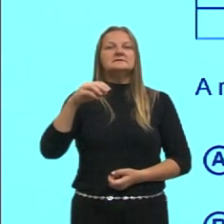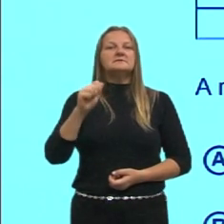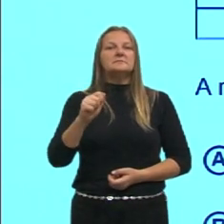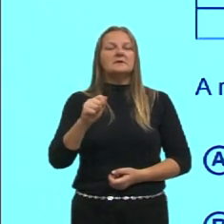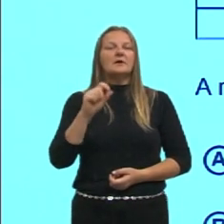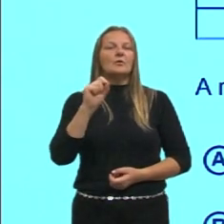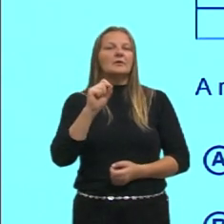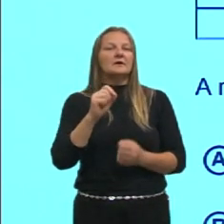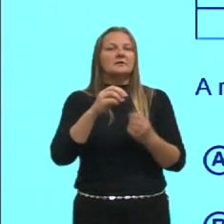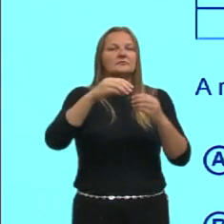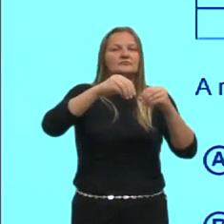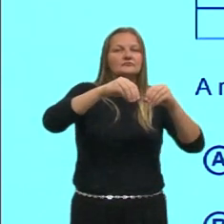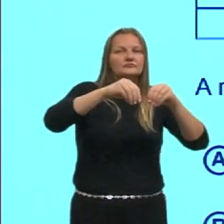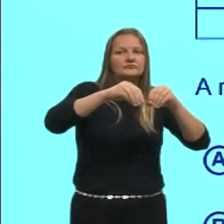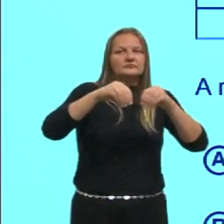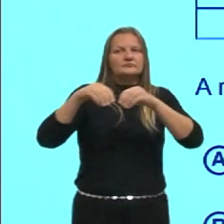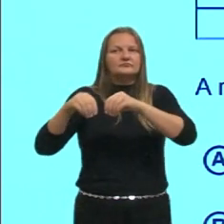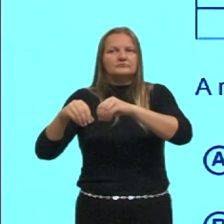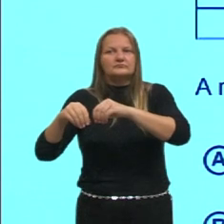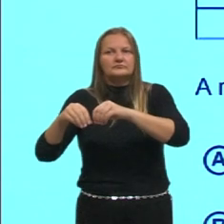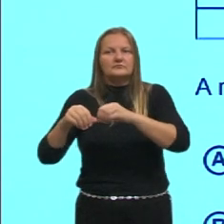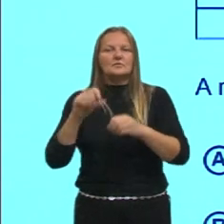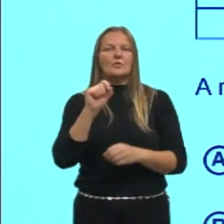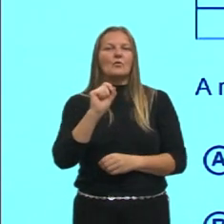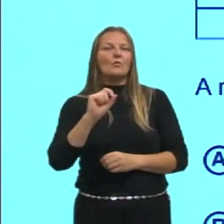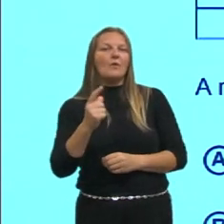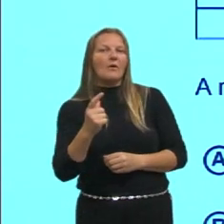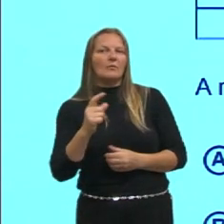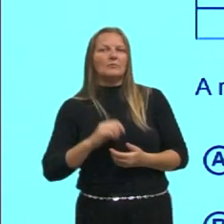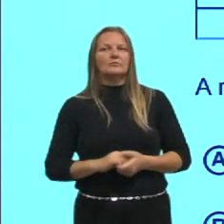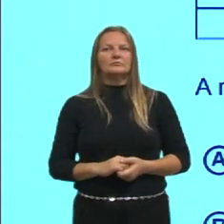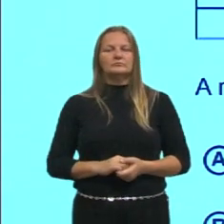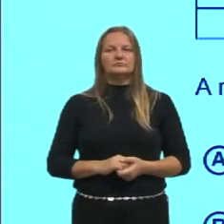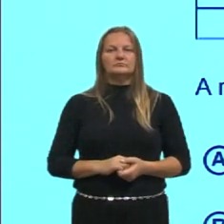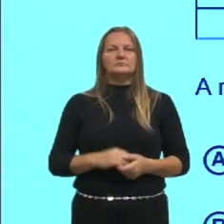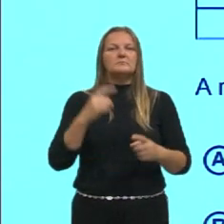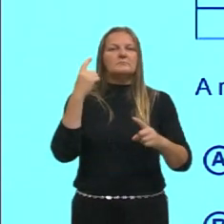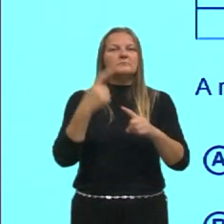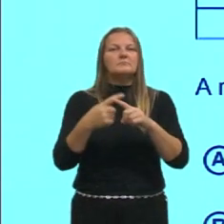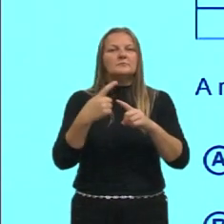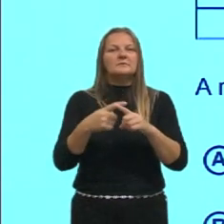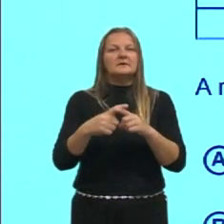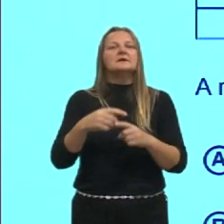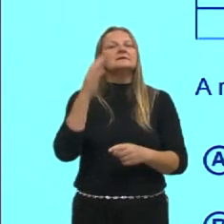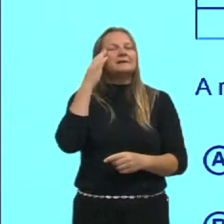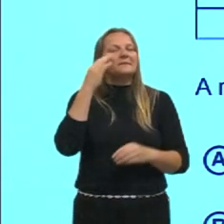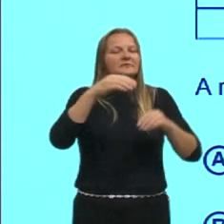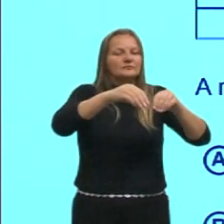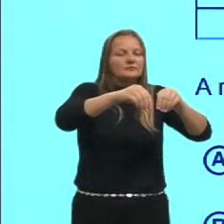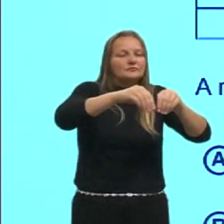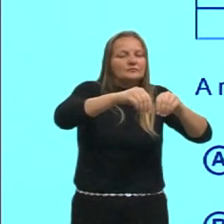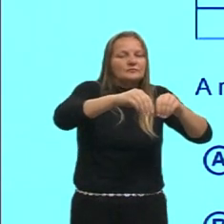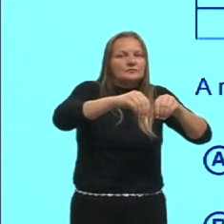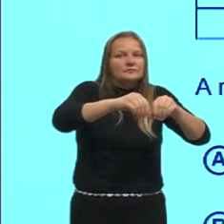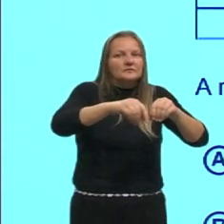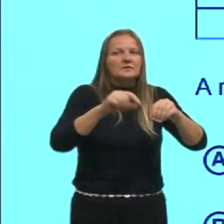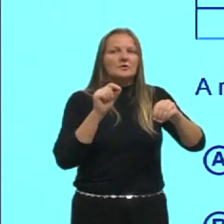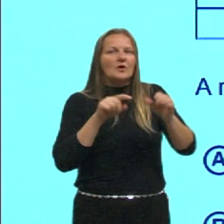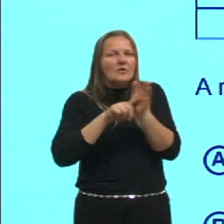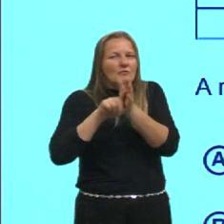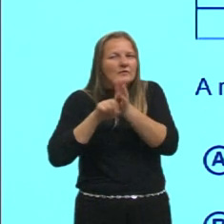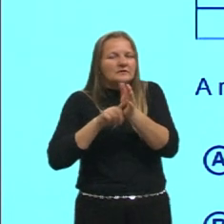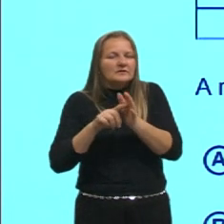com qual substrato para qual substrato ela deve ser utilizada porque eu sabendo o substrato eu tenho que analisar